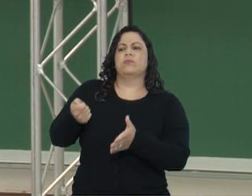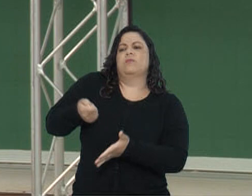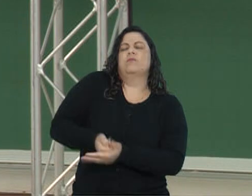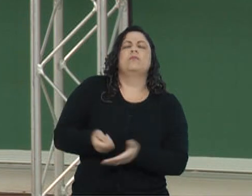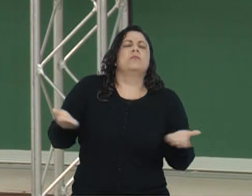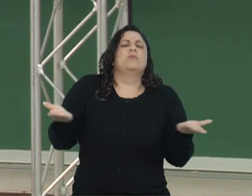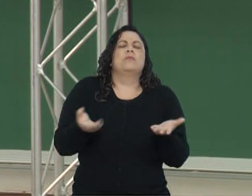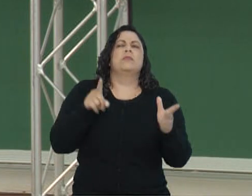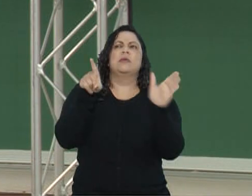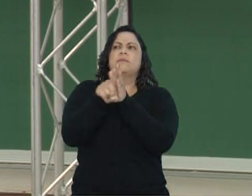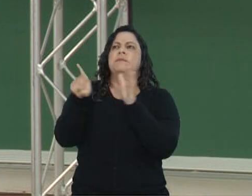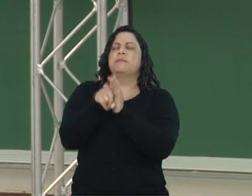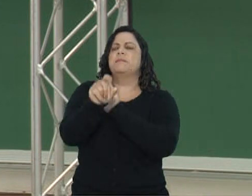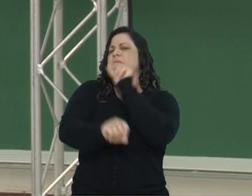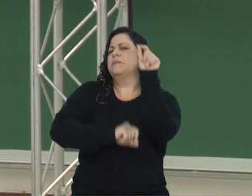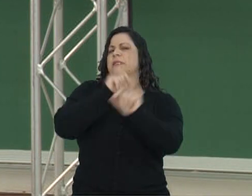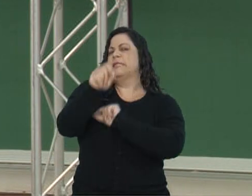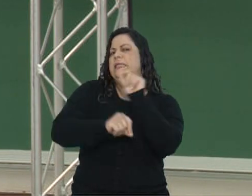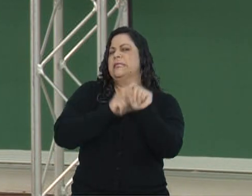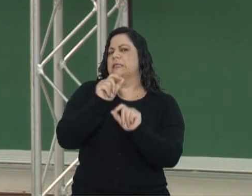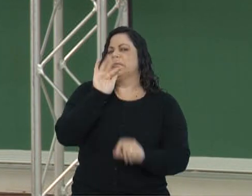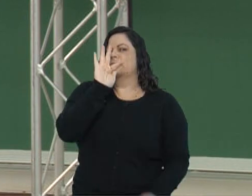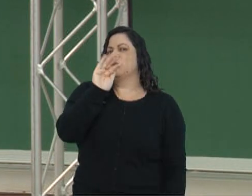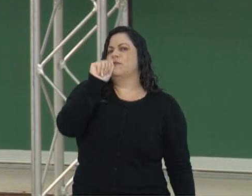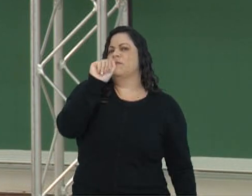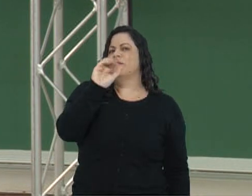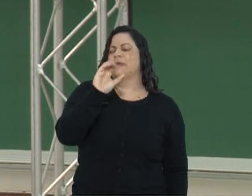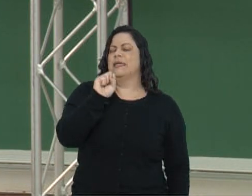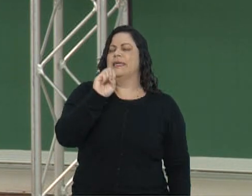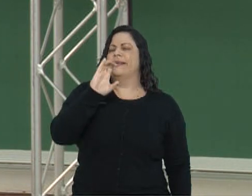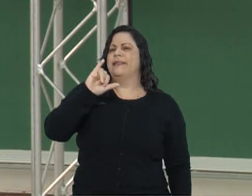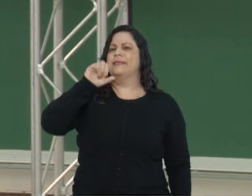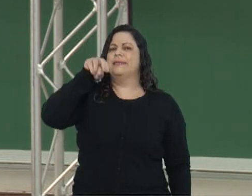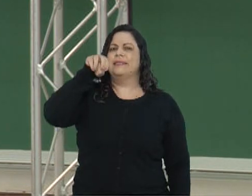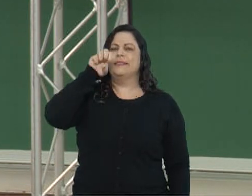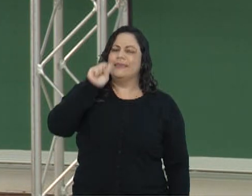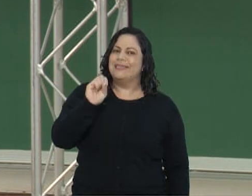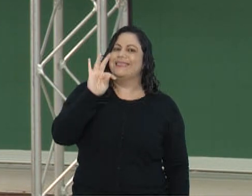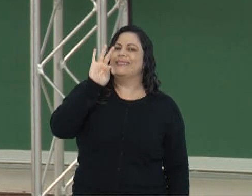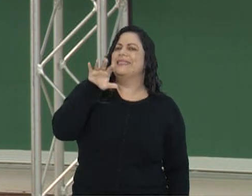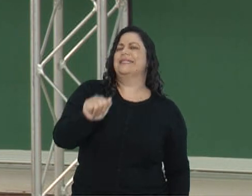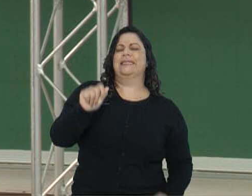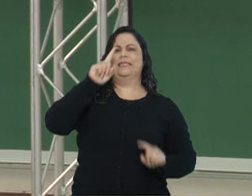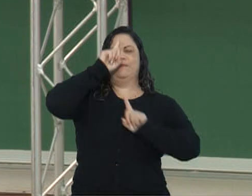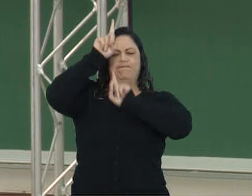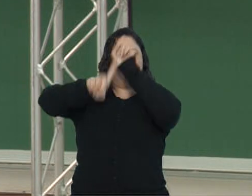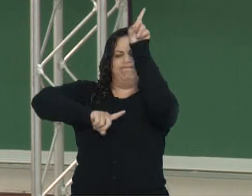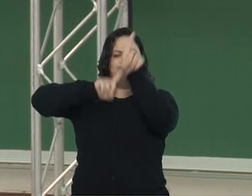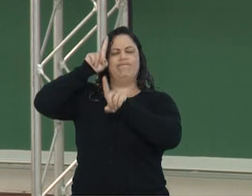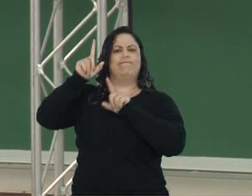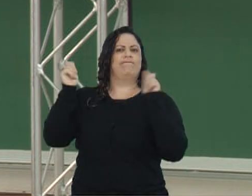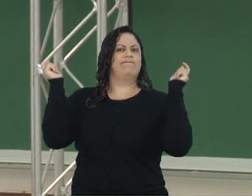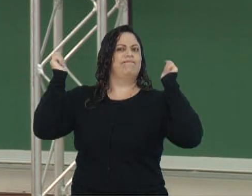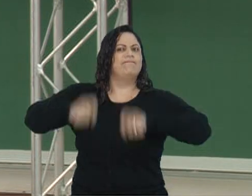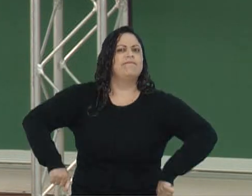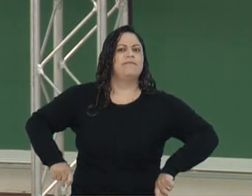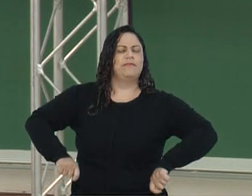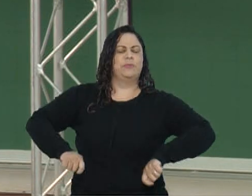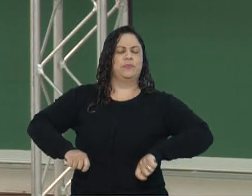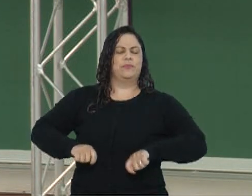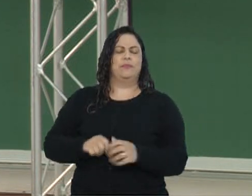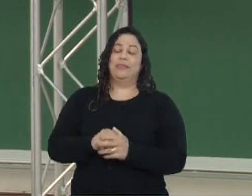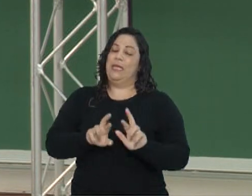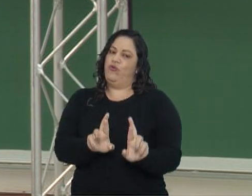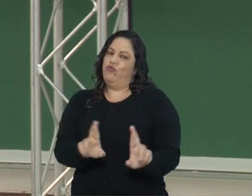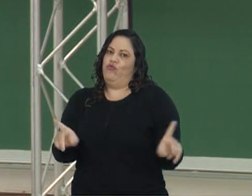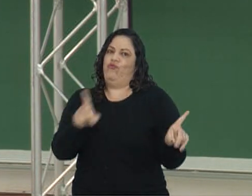né? É um pouco disso, é um poder um pouco totalitário, aquele poder que é dado ideologicamente, mas que, diferente do